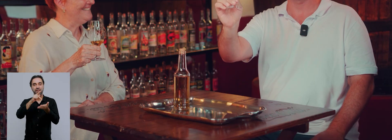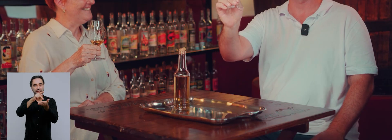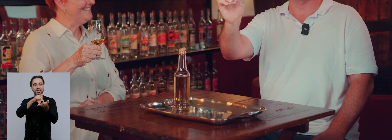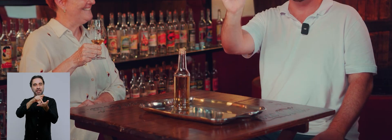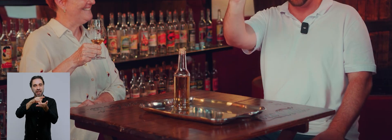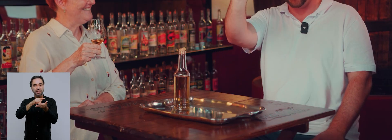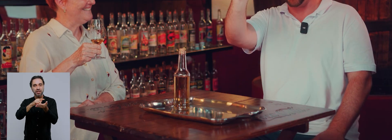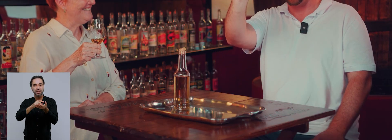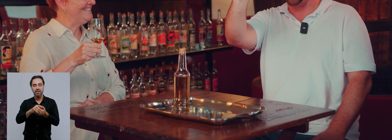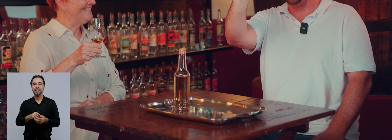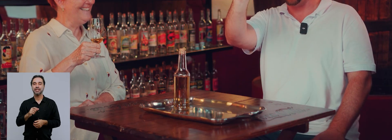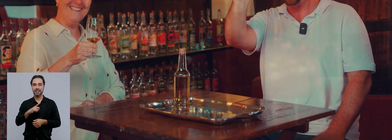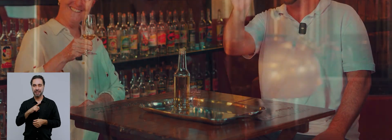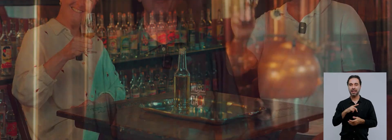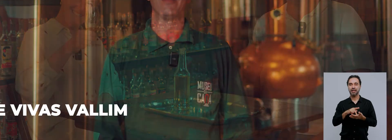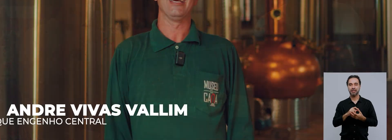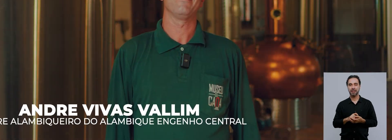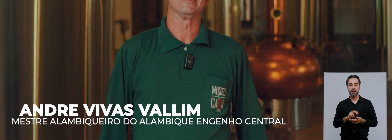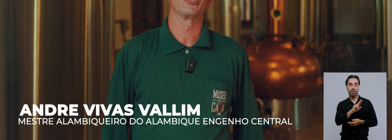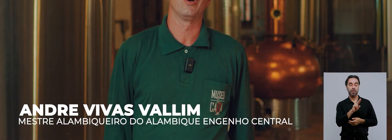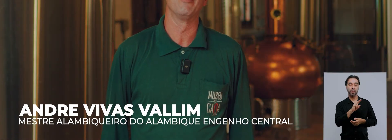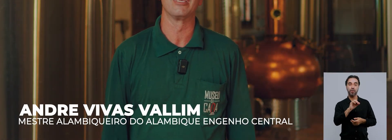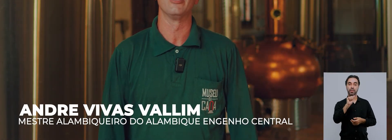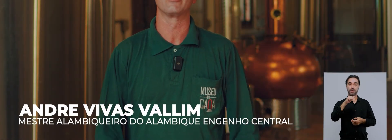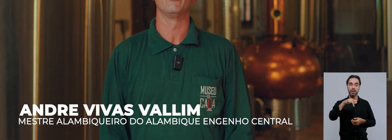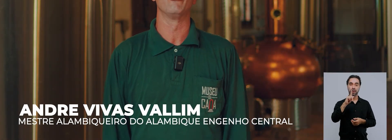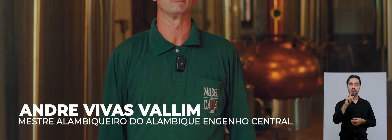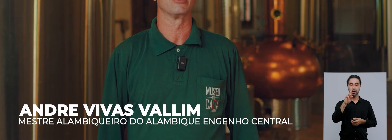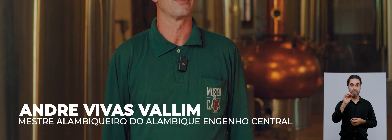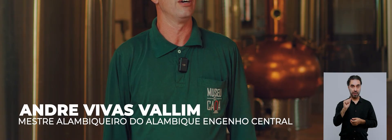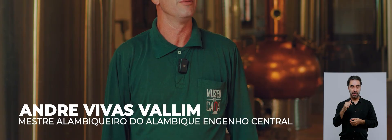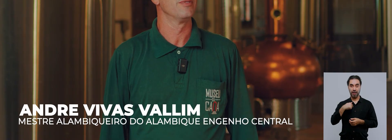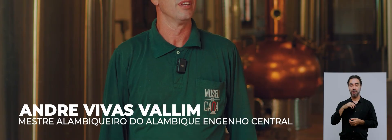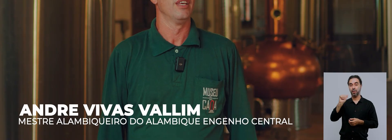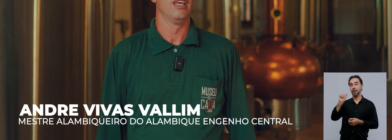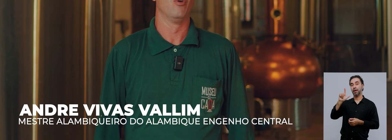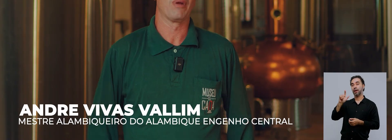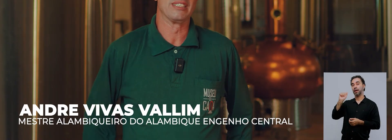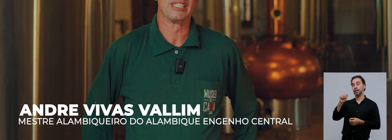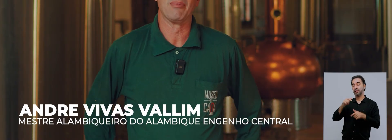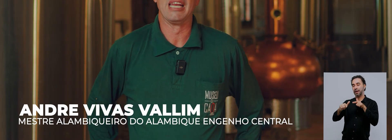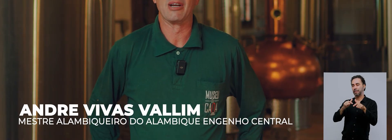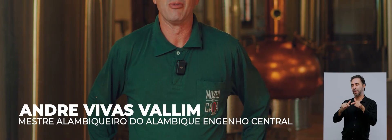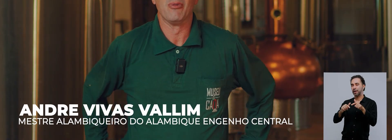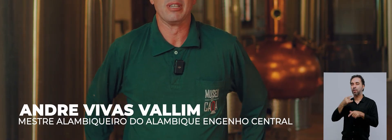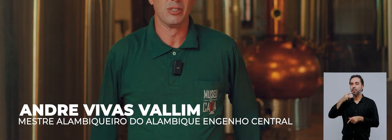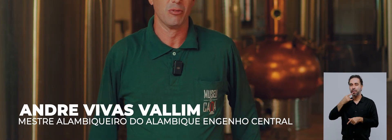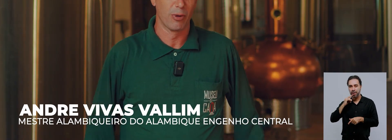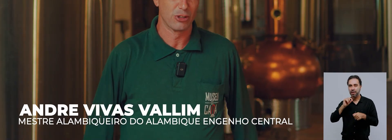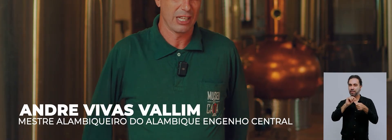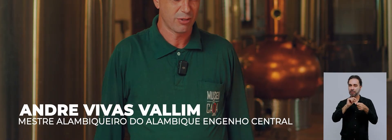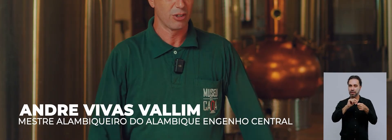está confirmada, existe a cachaça. Meu nome é André, eu sou alambiqueiro aqui no Engenho Central. É um prazer trabalhar com